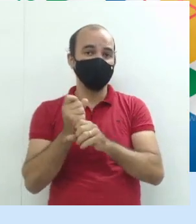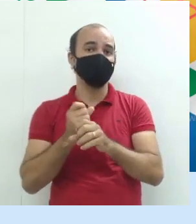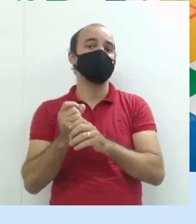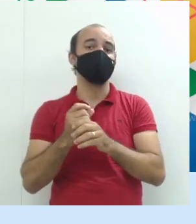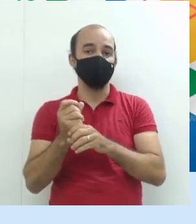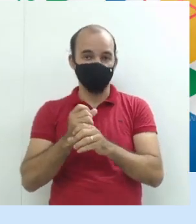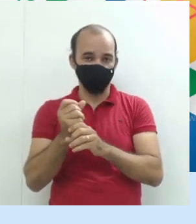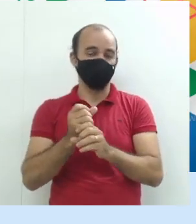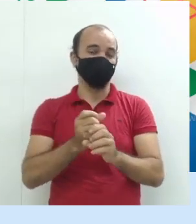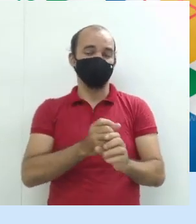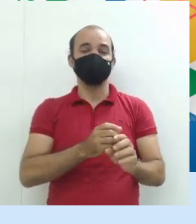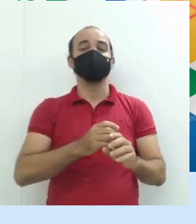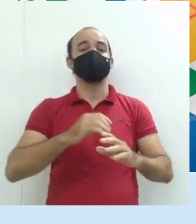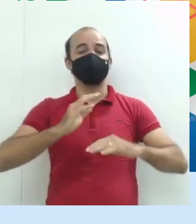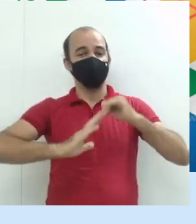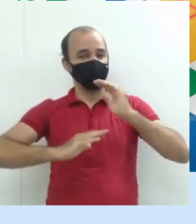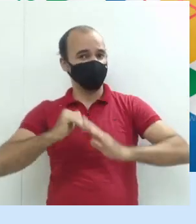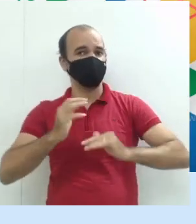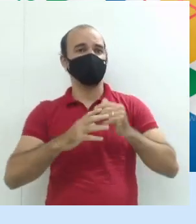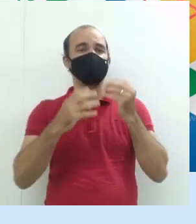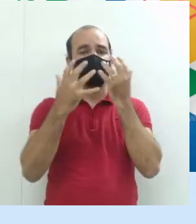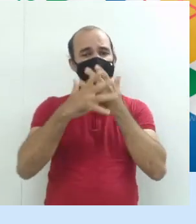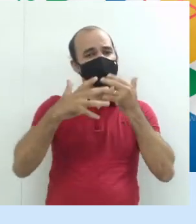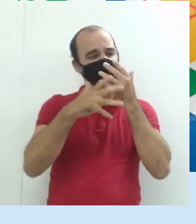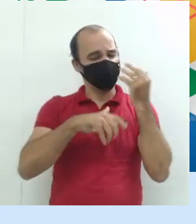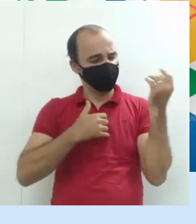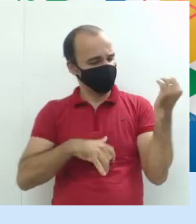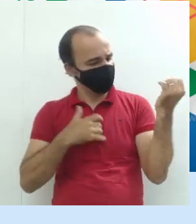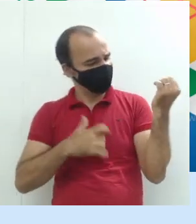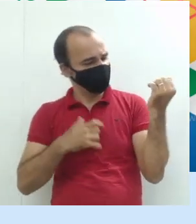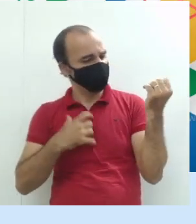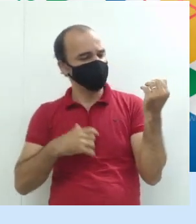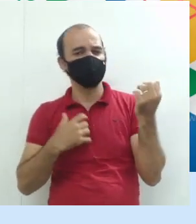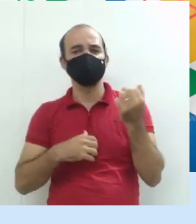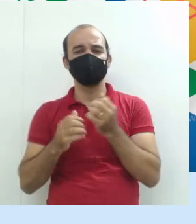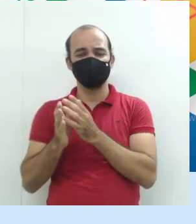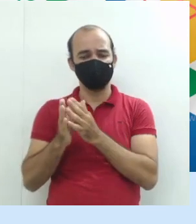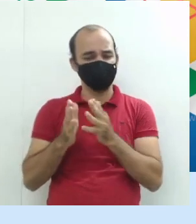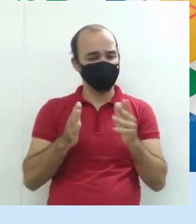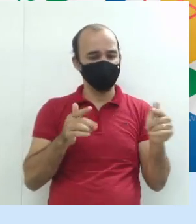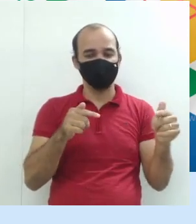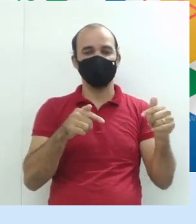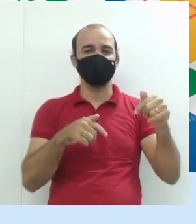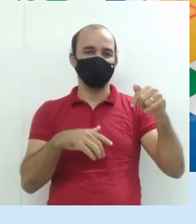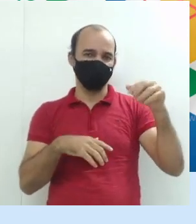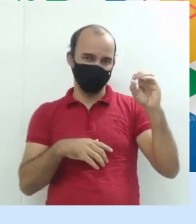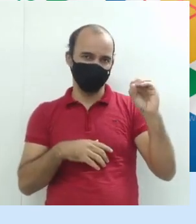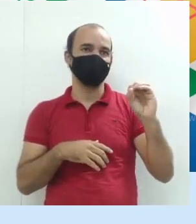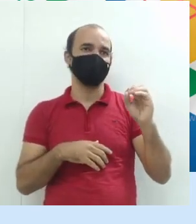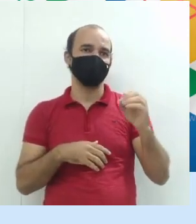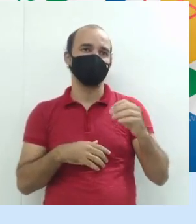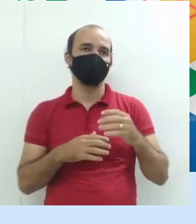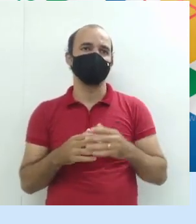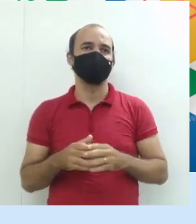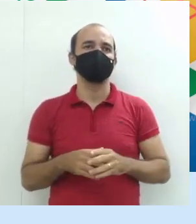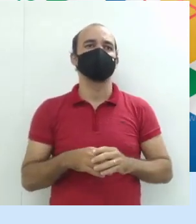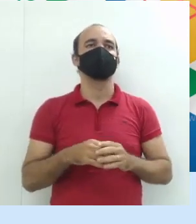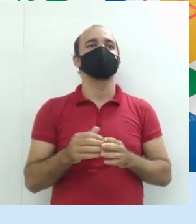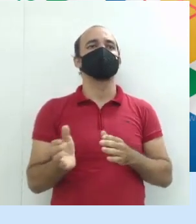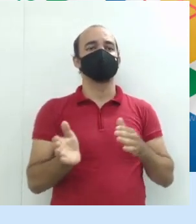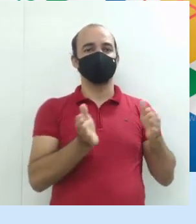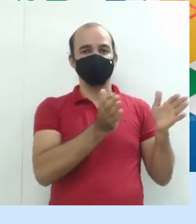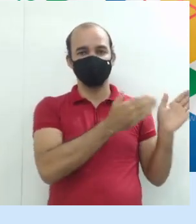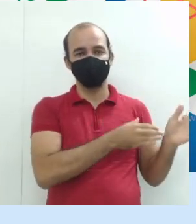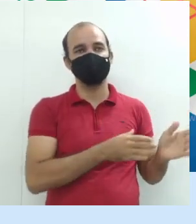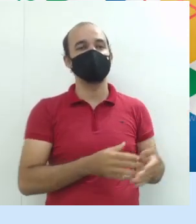anos dedicados ao blues. Então ele é um dos maiores artistas desse gênero. Aí a gente vai para